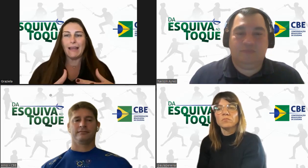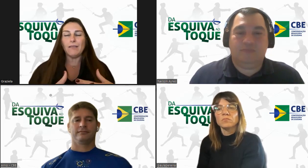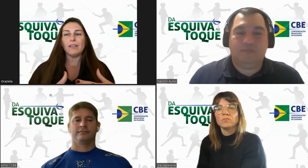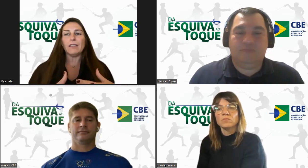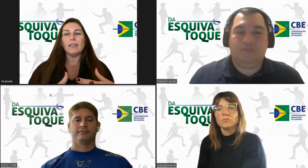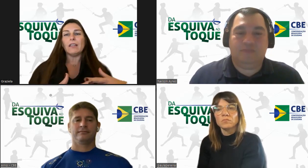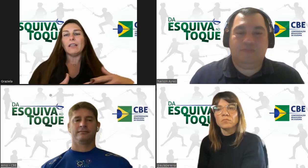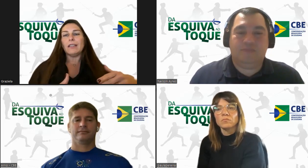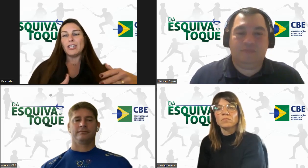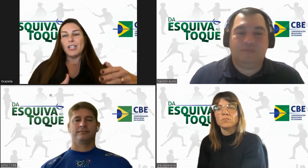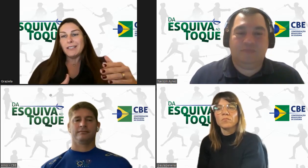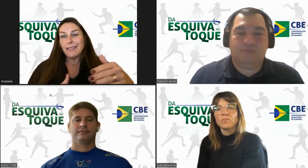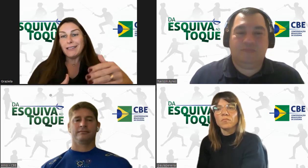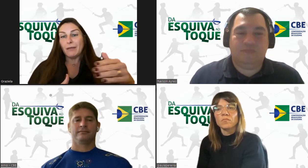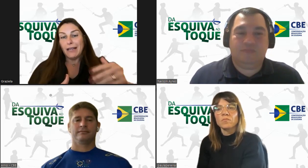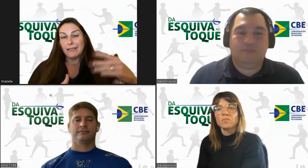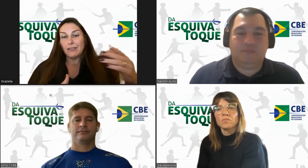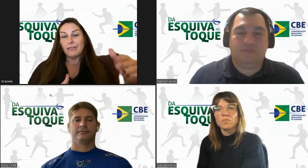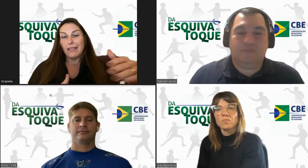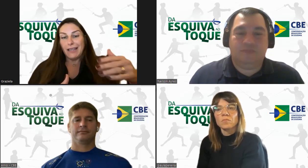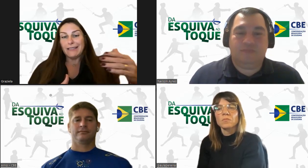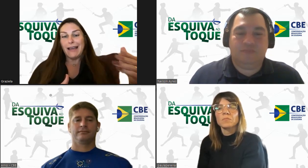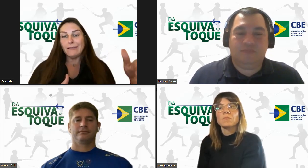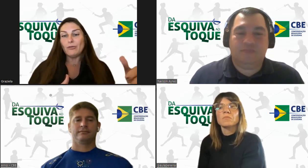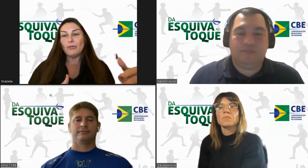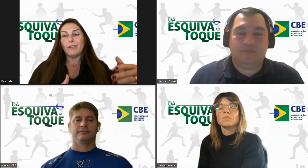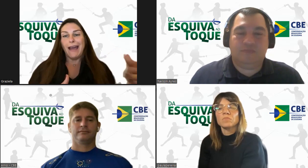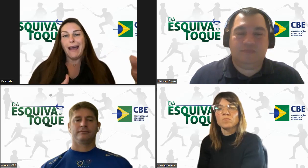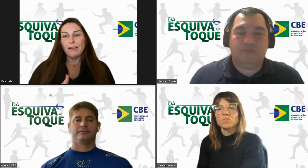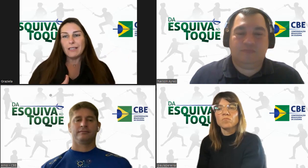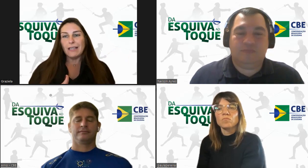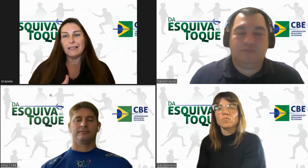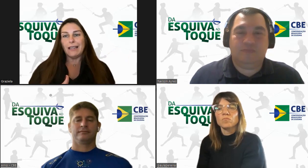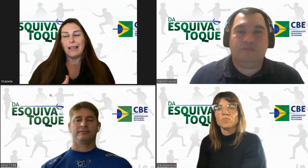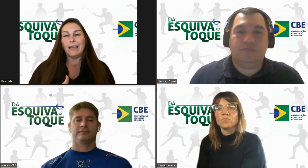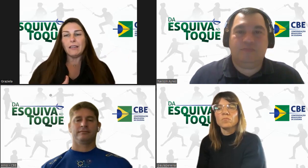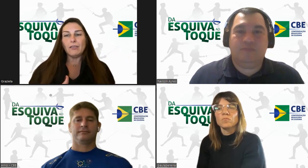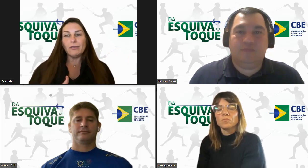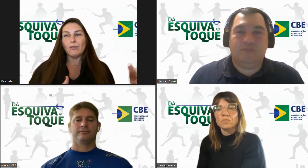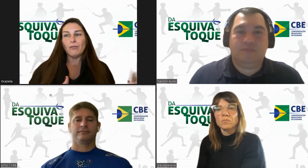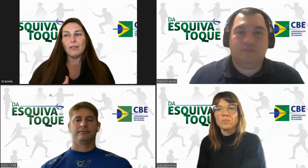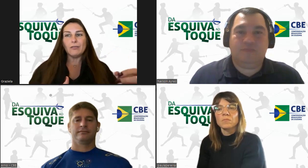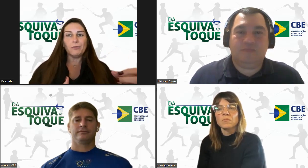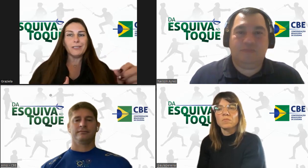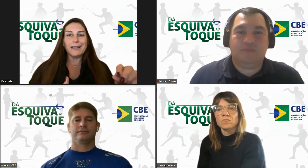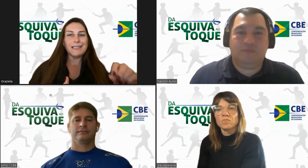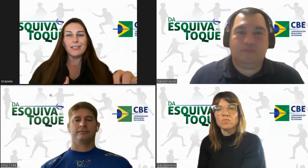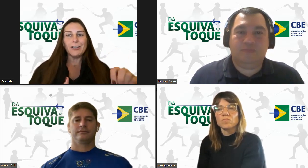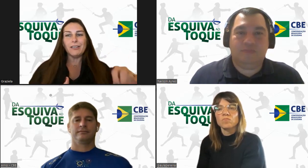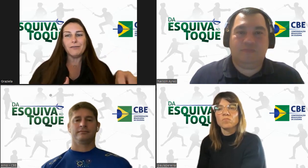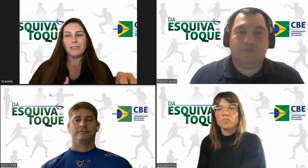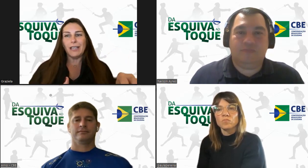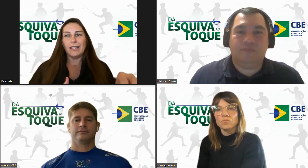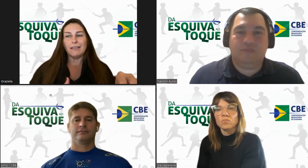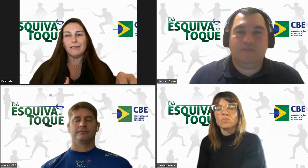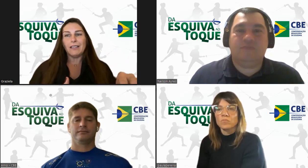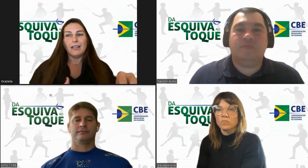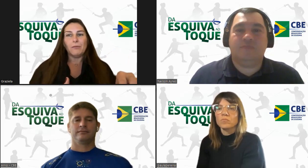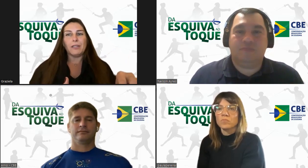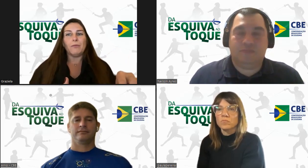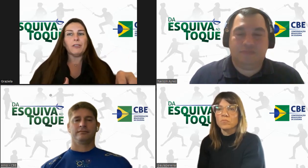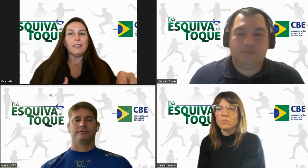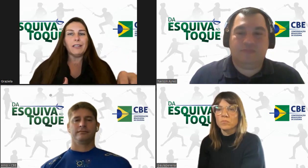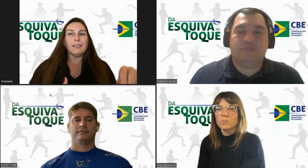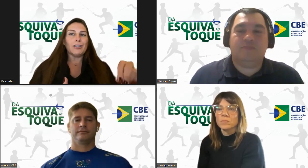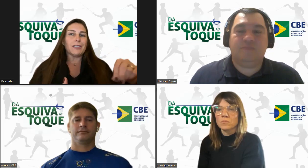mais leve e a gente tentar trabalhar dentro da realidade dos horários que ele tem e outra coisa do poder aquisitivo dele